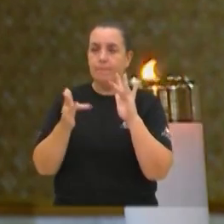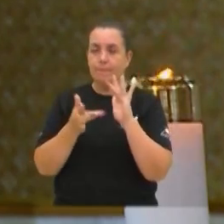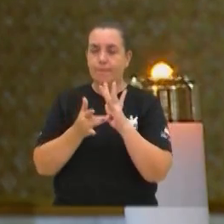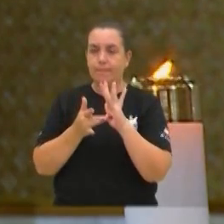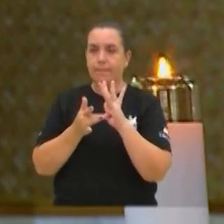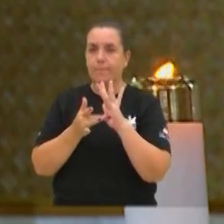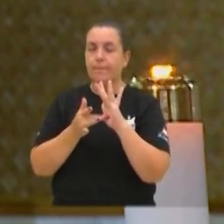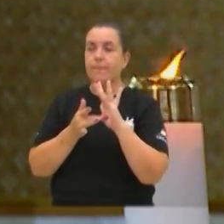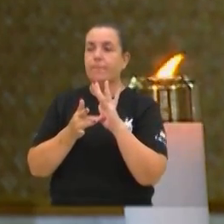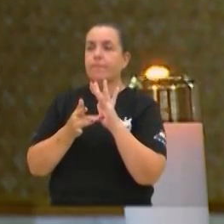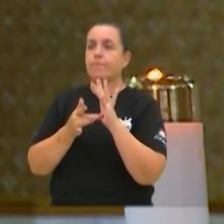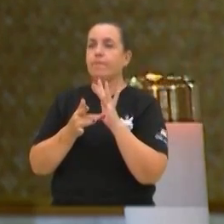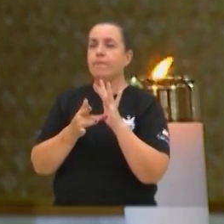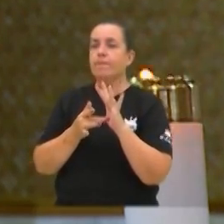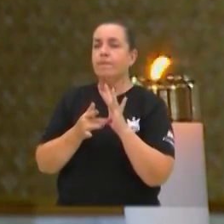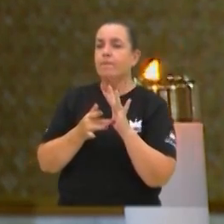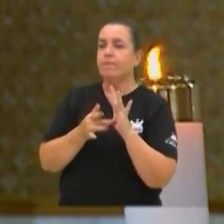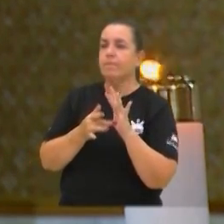Jesus Cristo